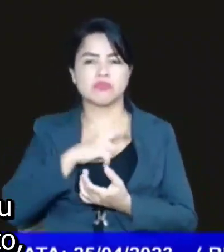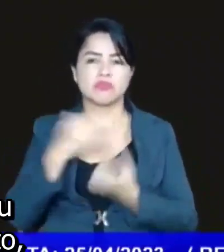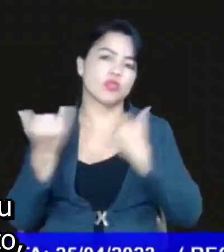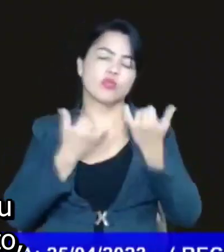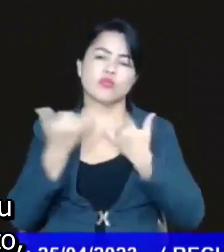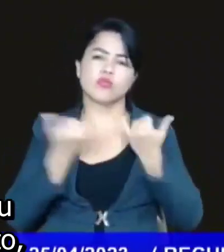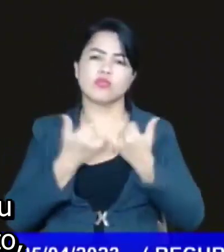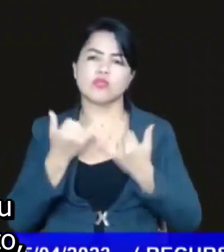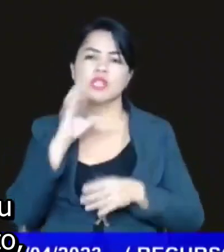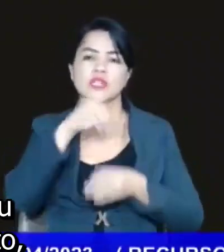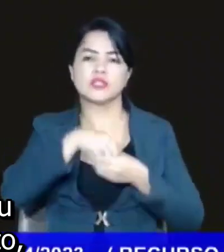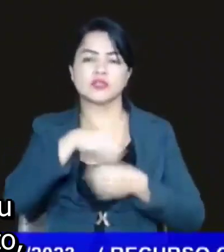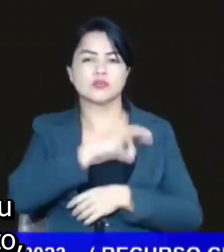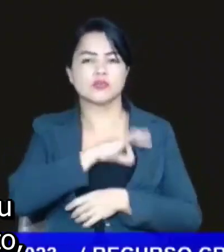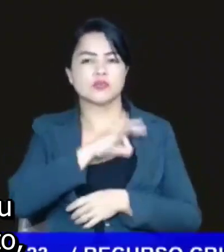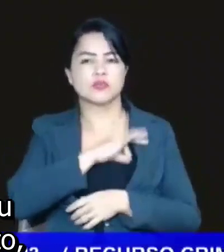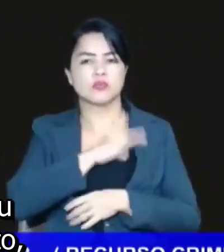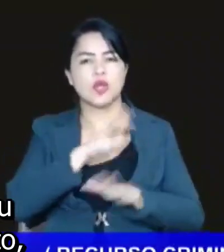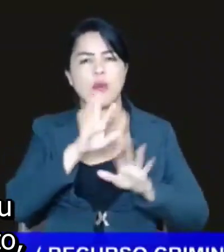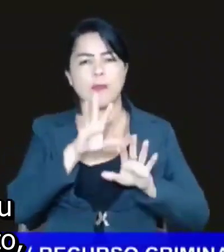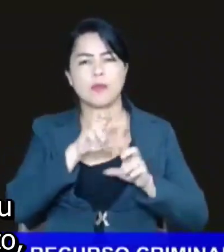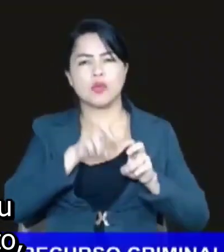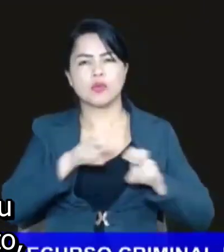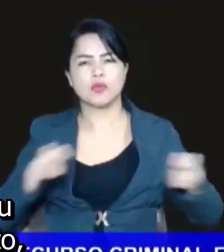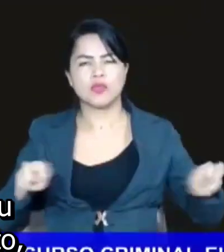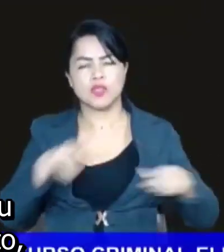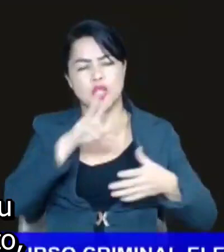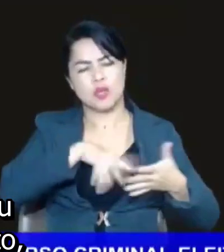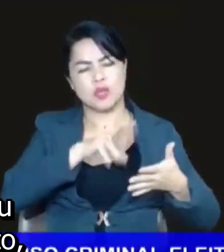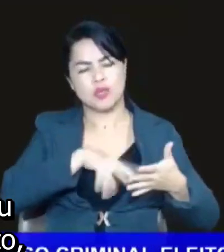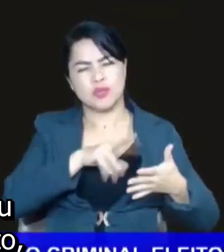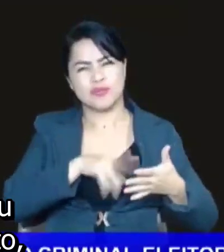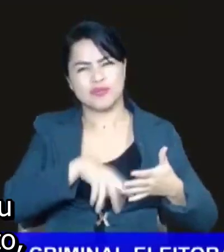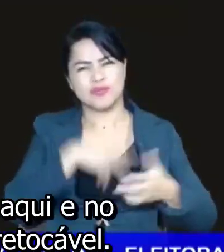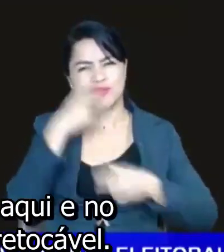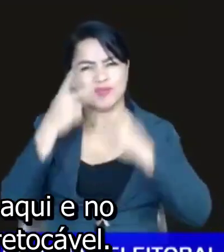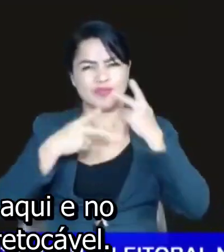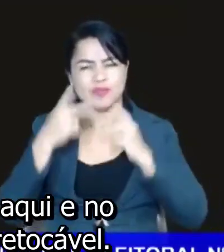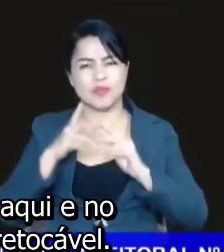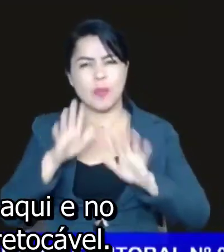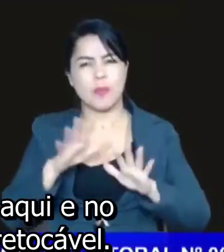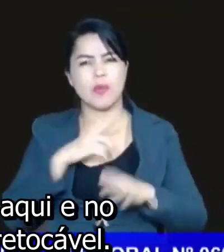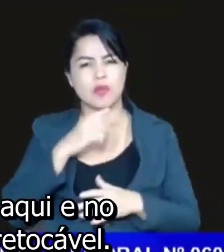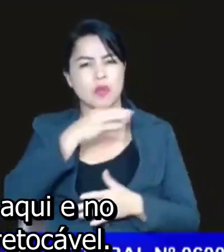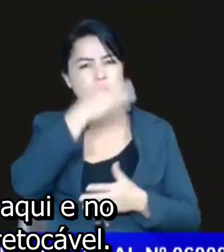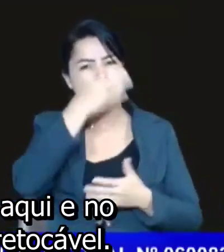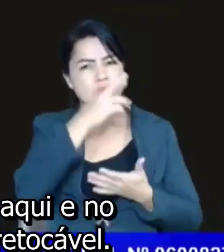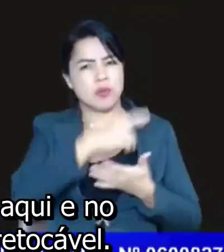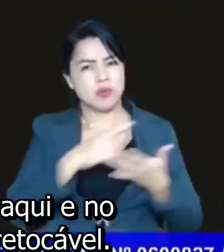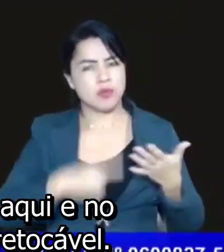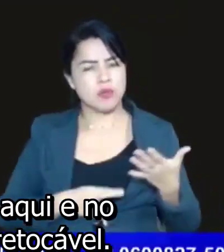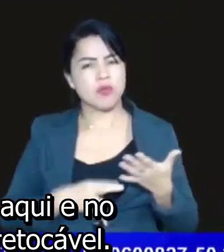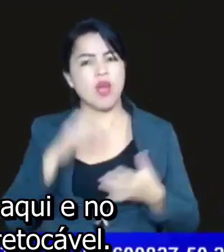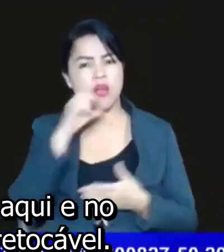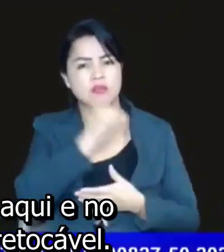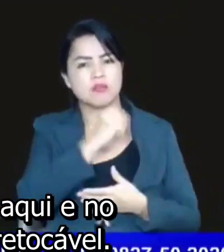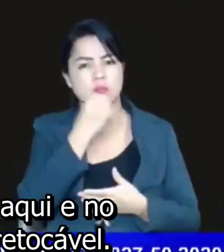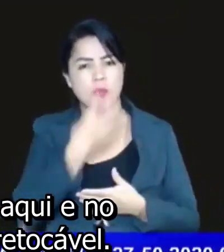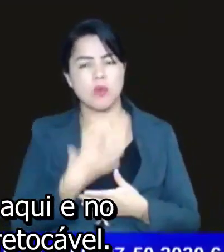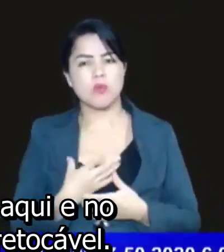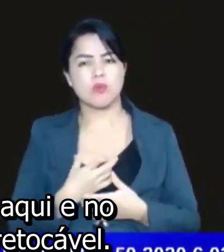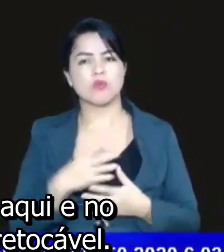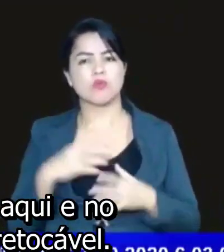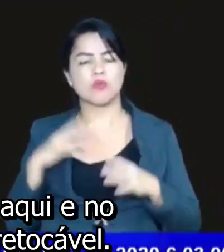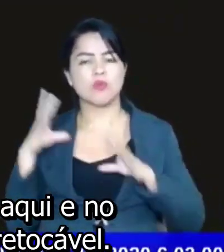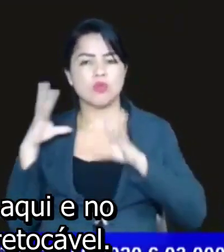em sede policial. Vou poupar o tribunal da leitura desses depoimentos, mas a sentença fez uma análise minudente de